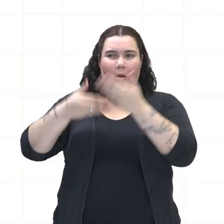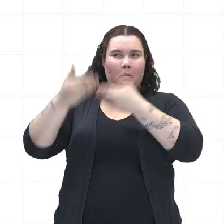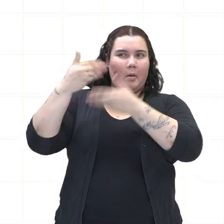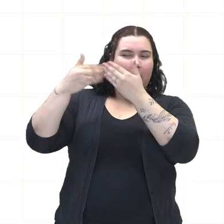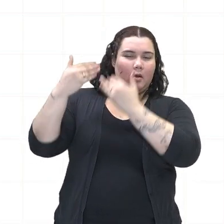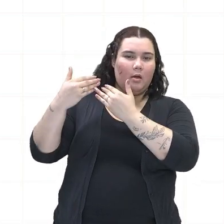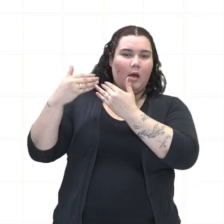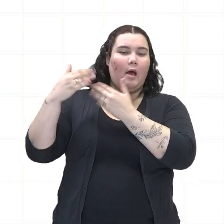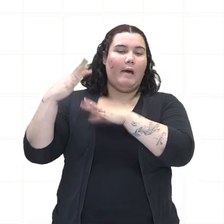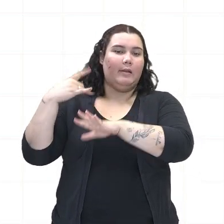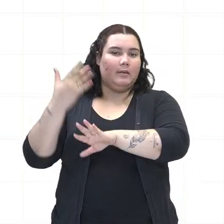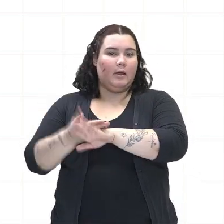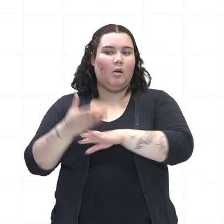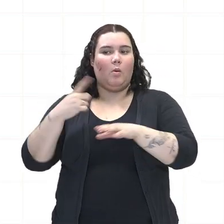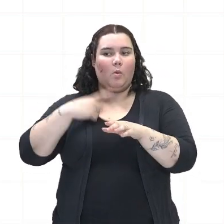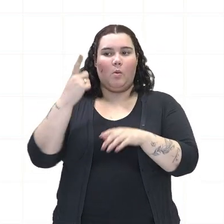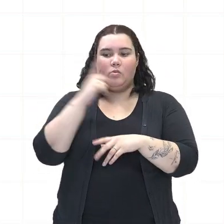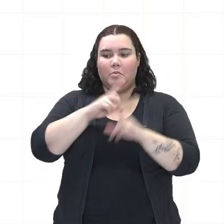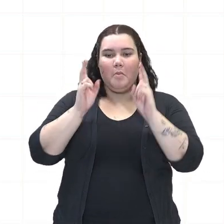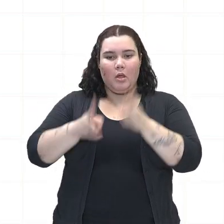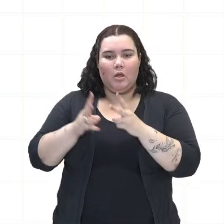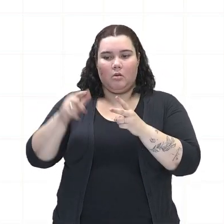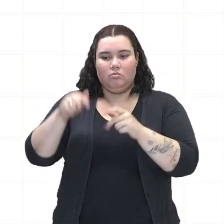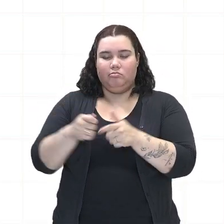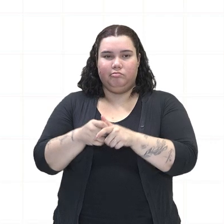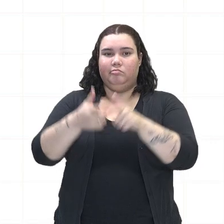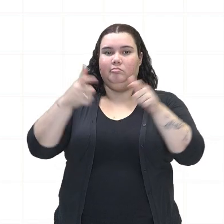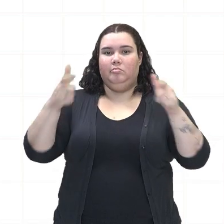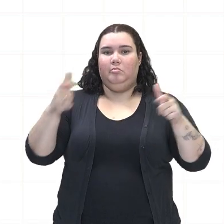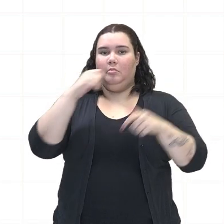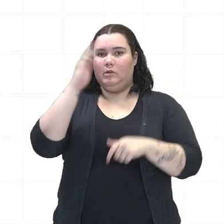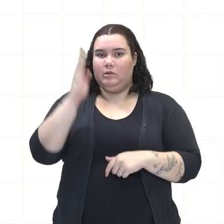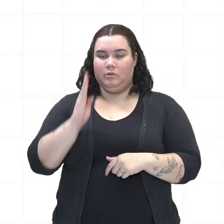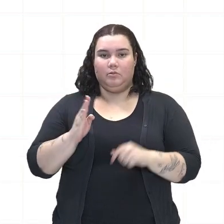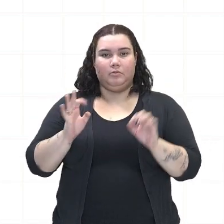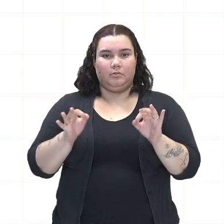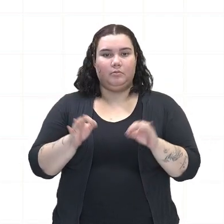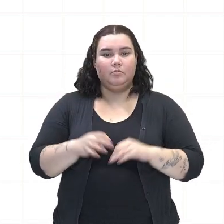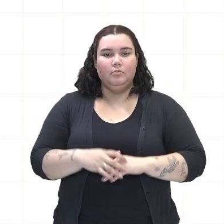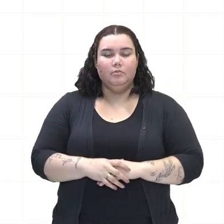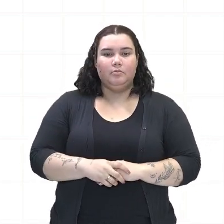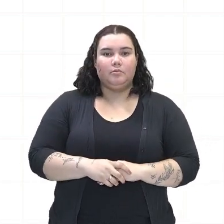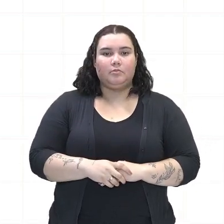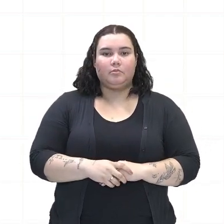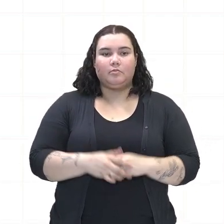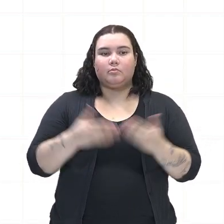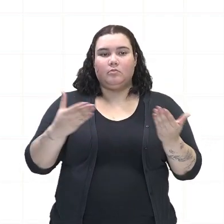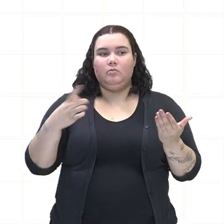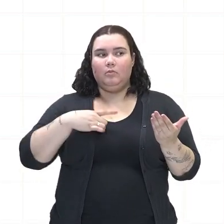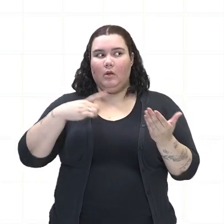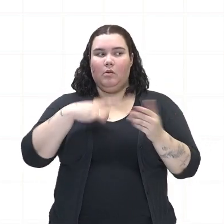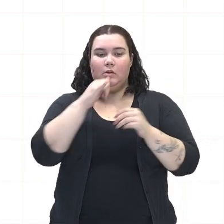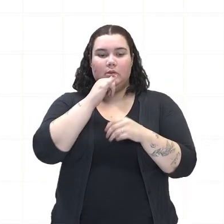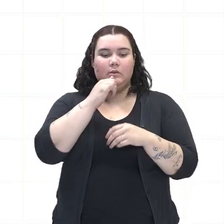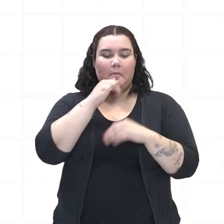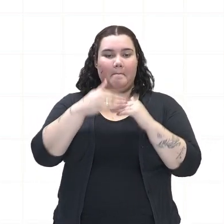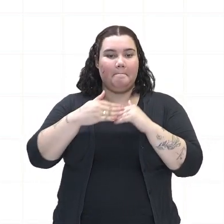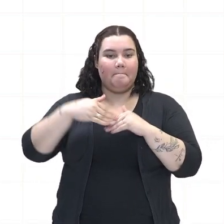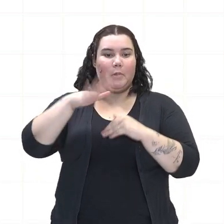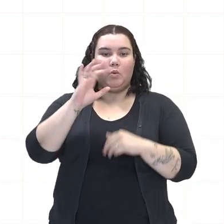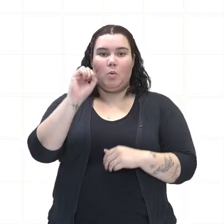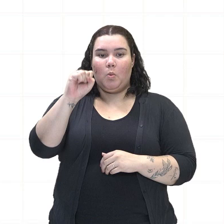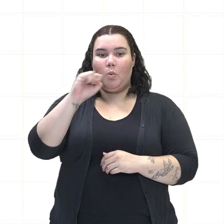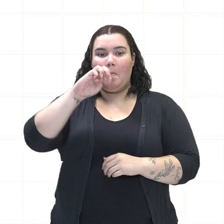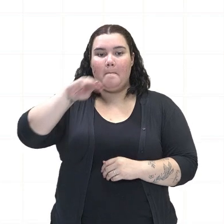para manter esse território nesse formato que a gente conhece aí até hoje, Quando a gente tem ali mais de 8 milhões de